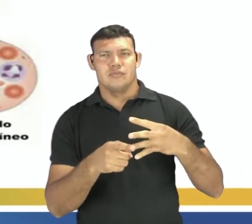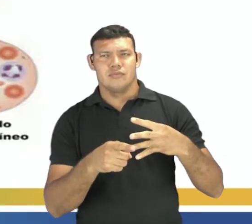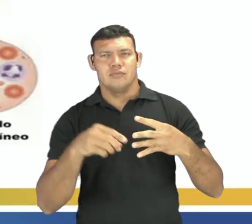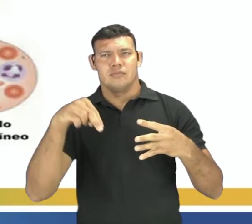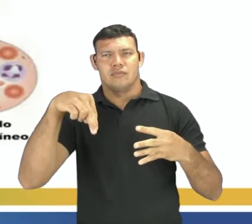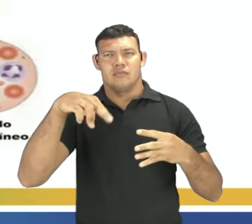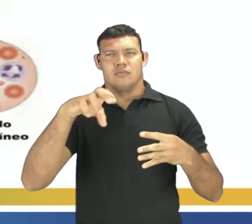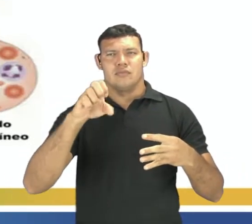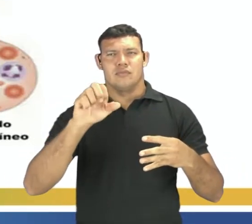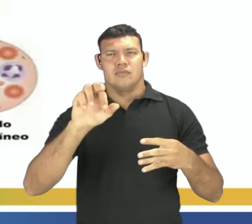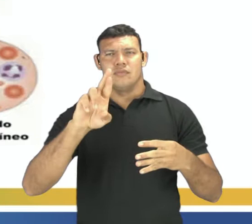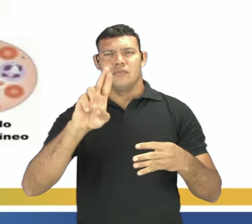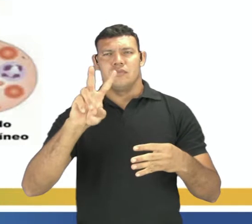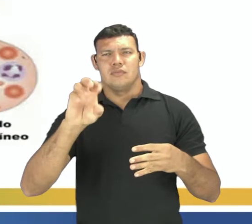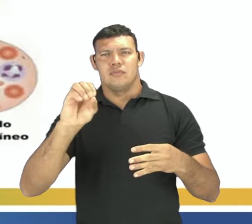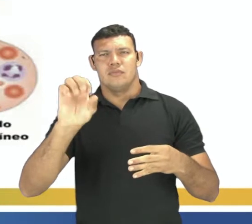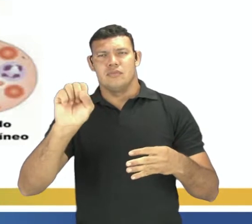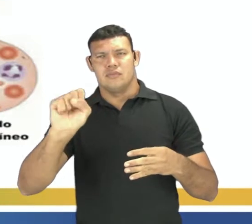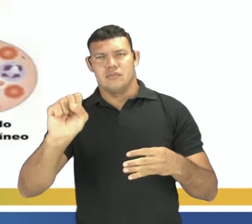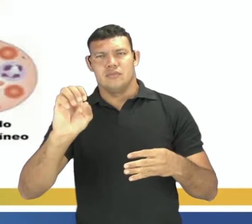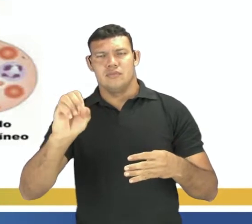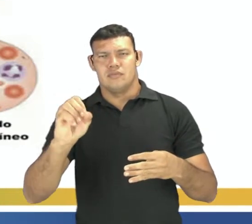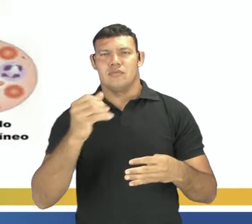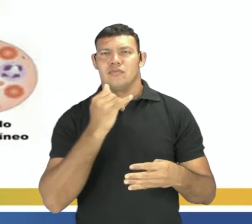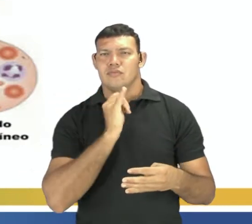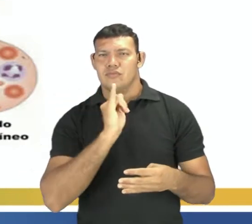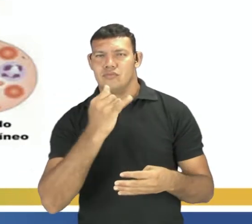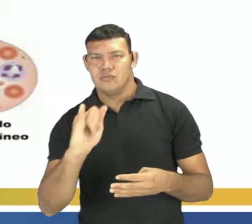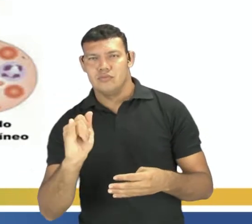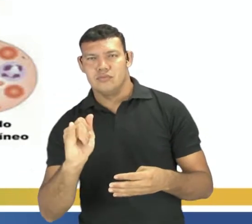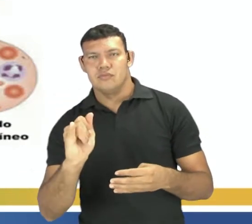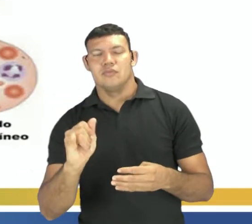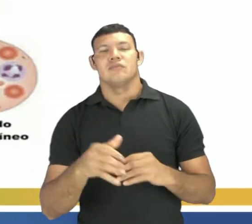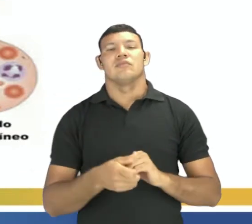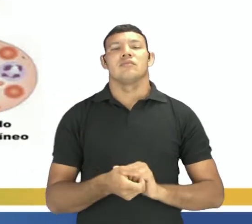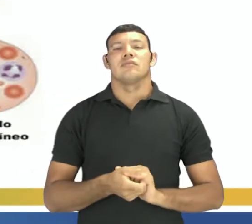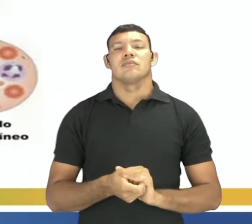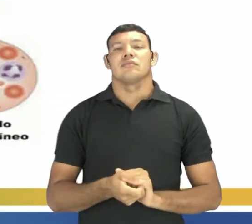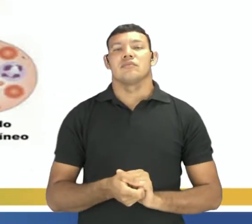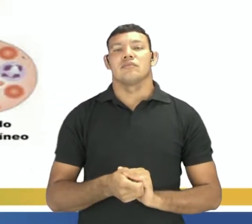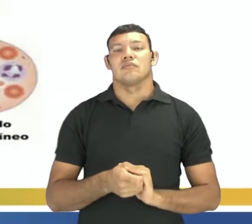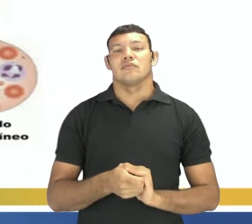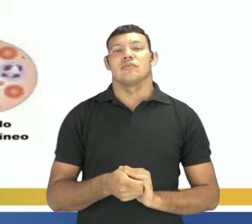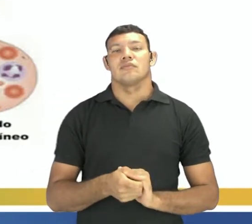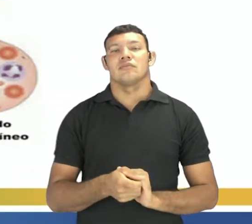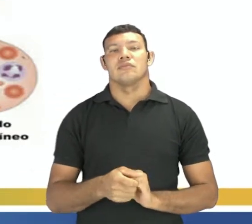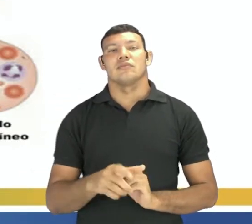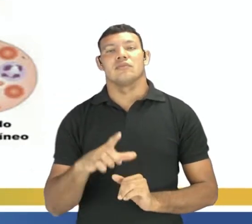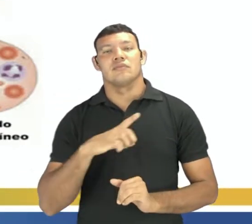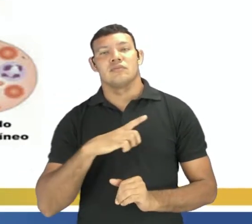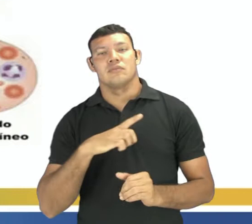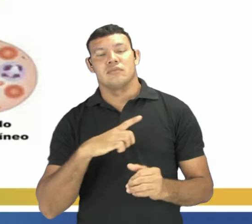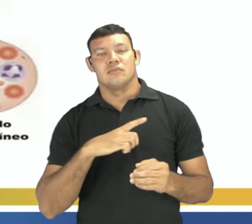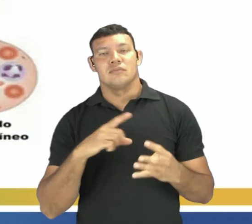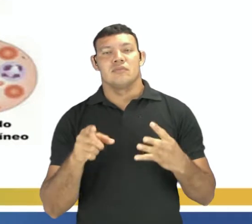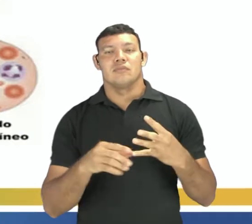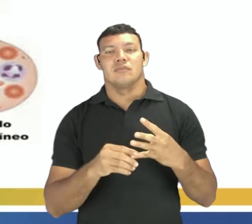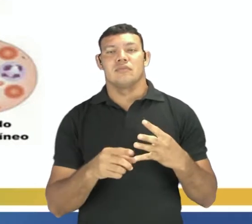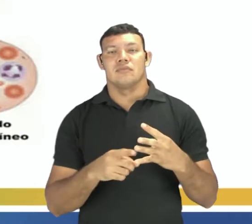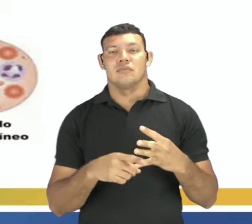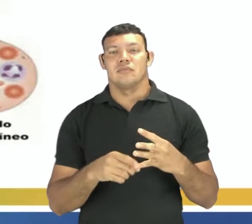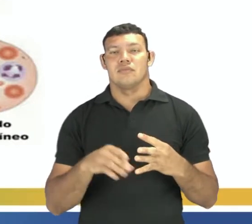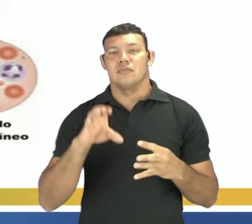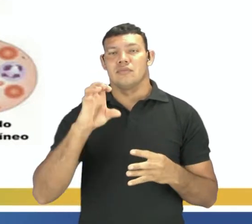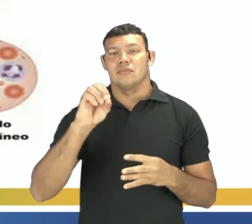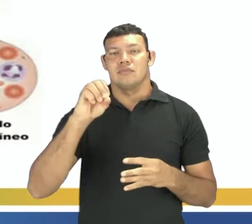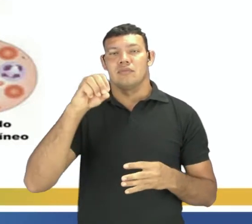em células com projeções que transmitem sinais eletrônicos. Nós vamos ter o tecido conjuntivo